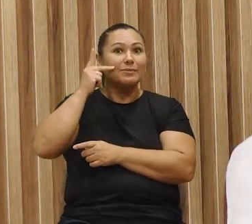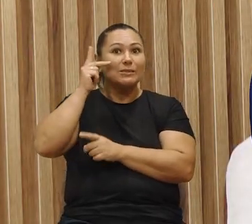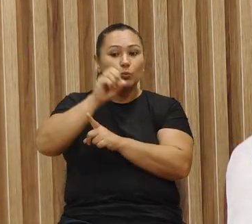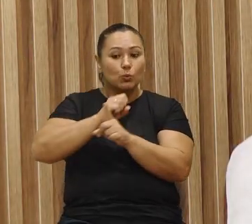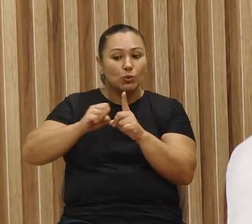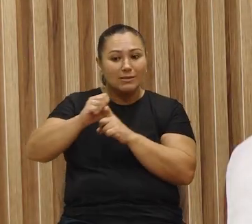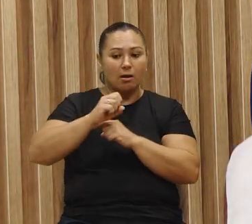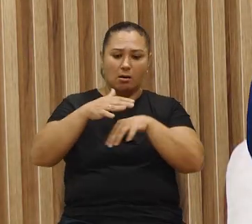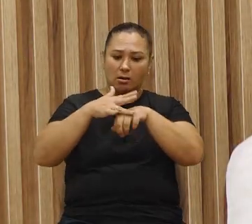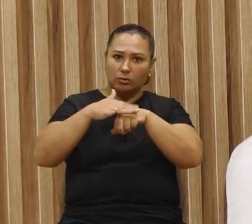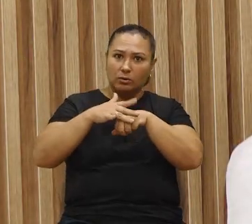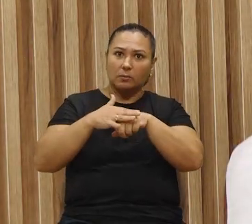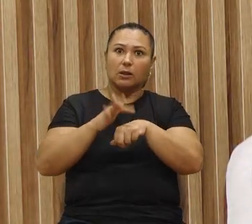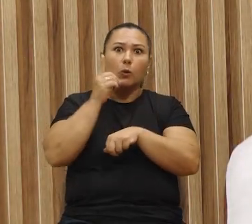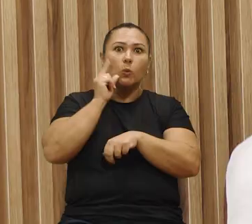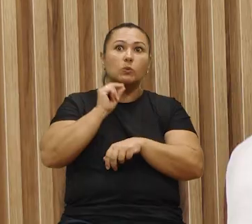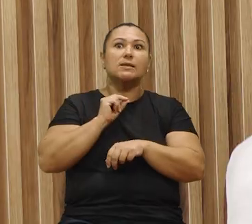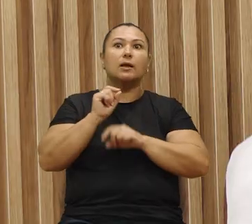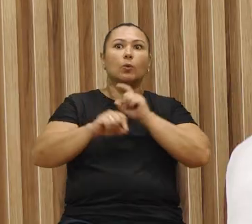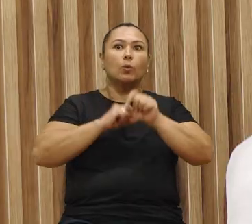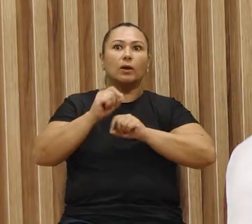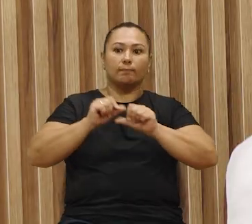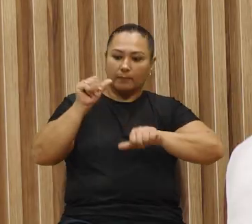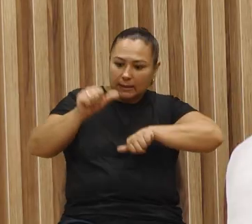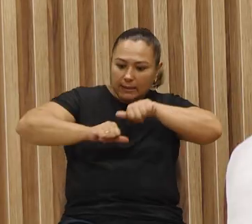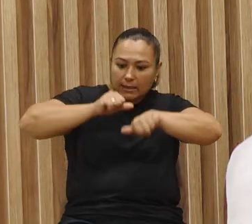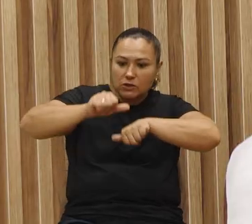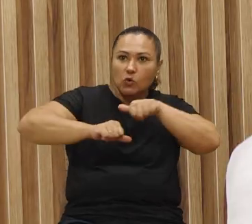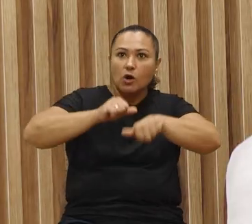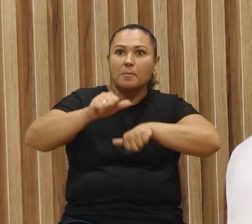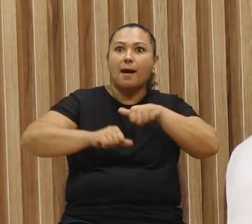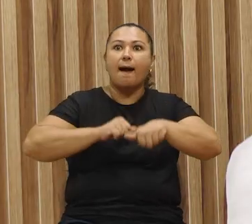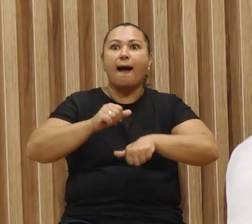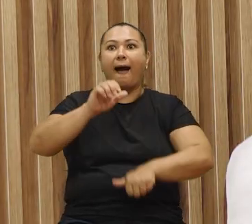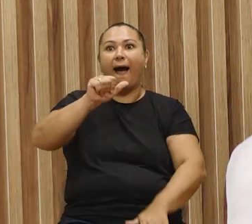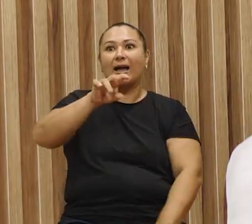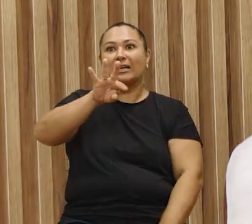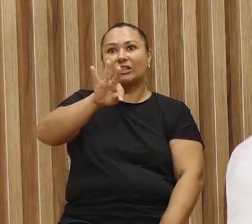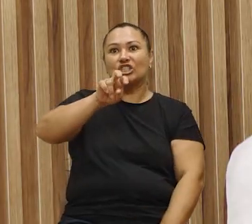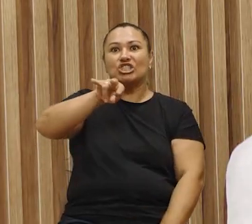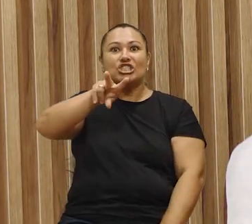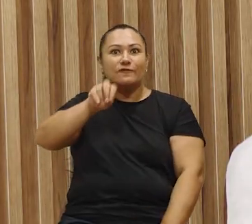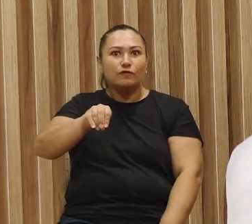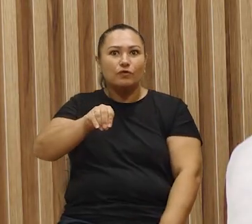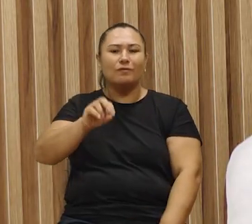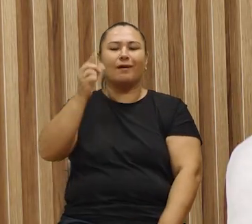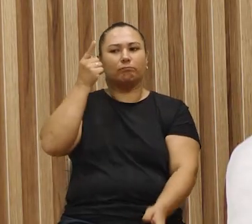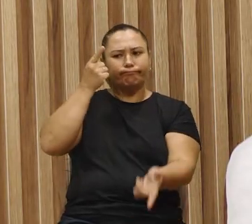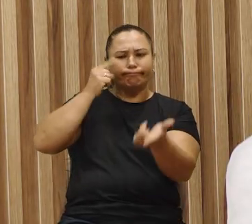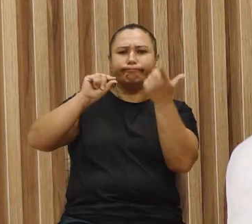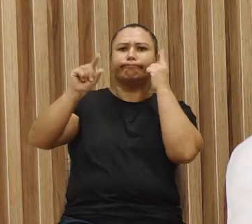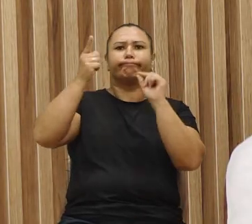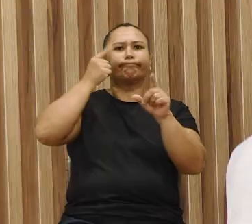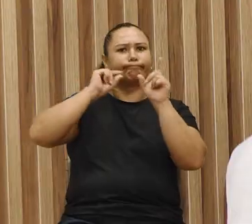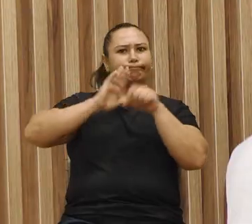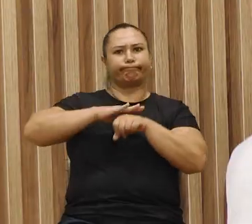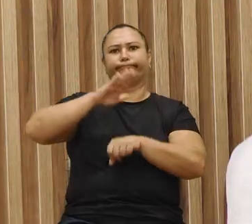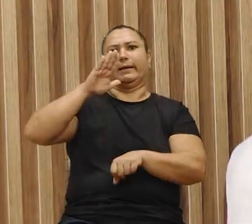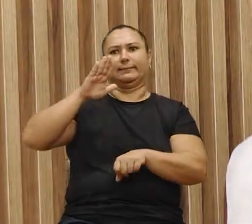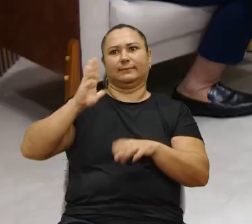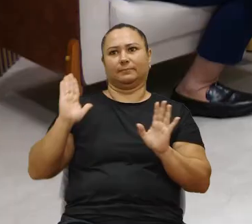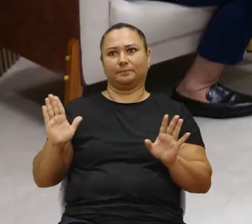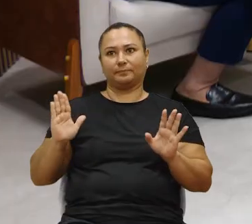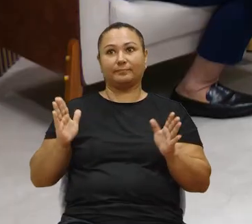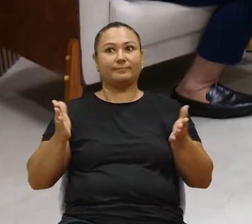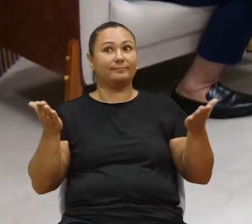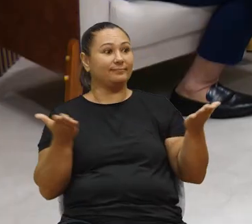risco psicossocial, esse adoecimento, ele consegue tornar em um ativo dentro da empresa, ele vai ganhar muito mais com isso. E